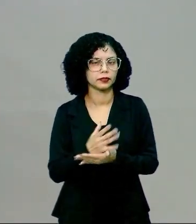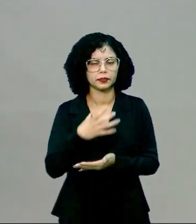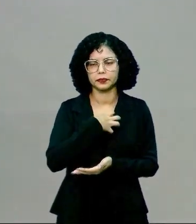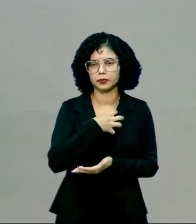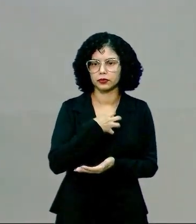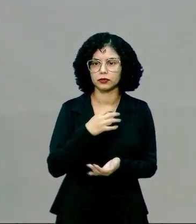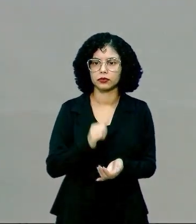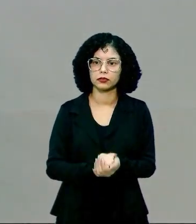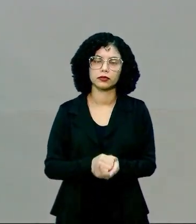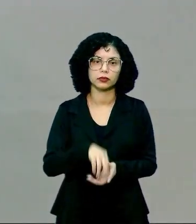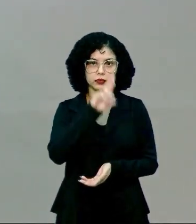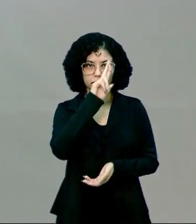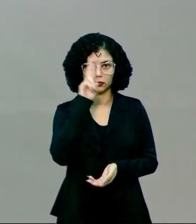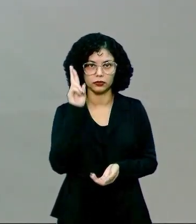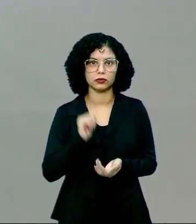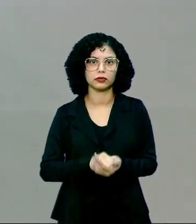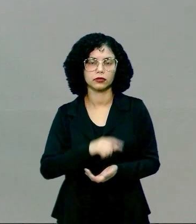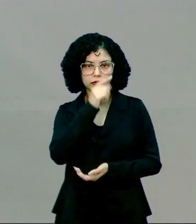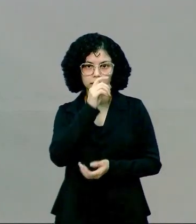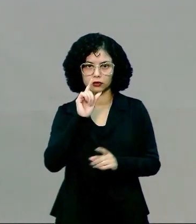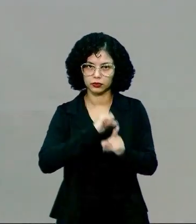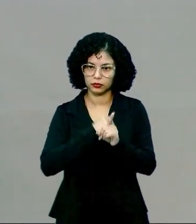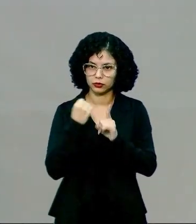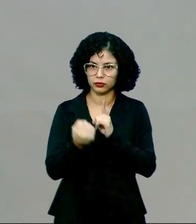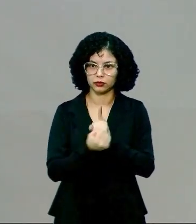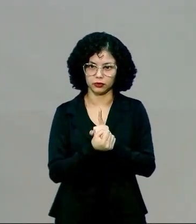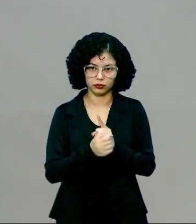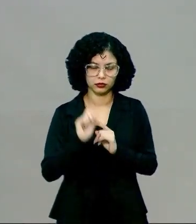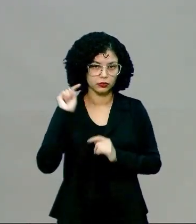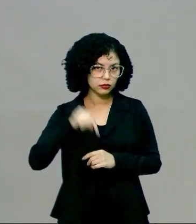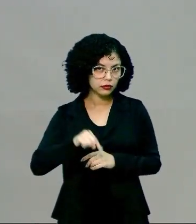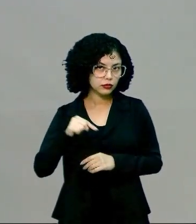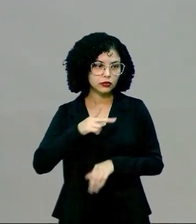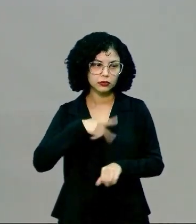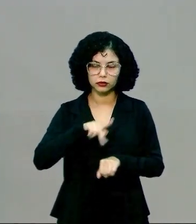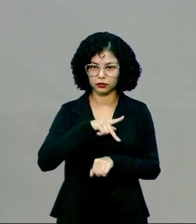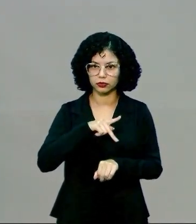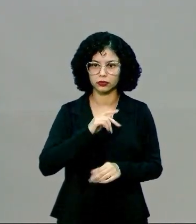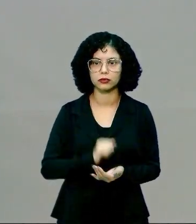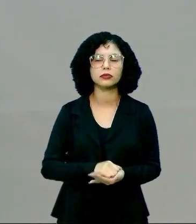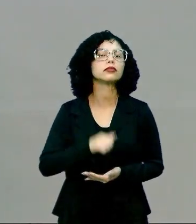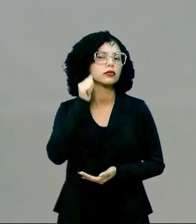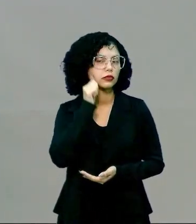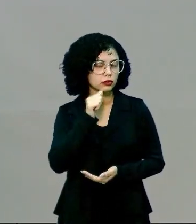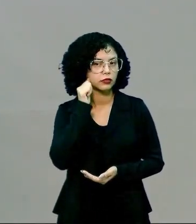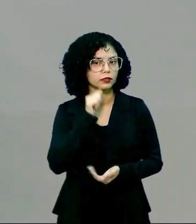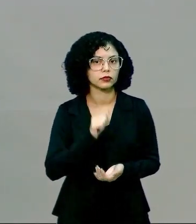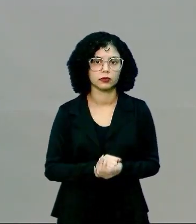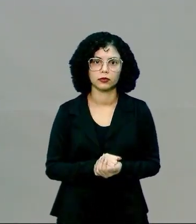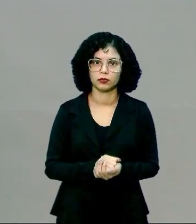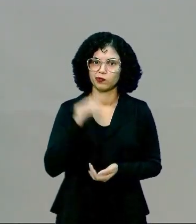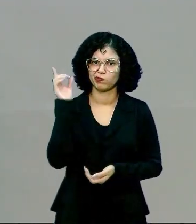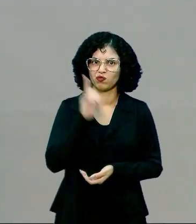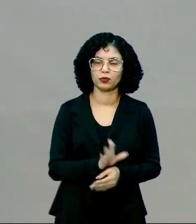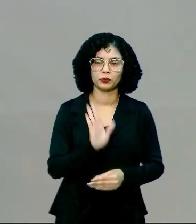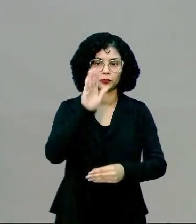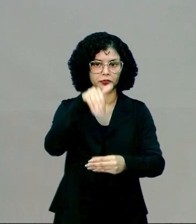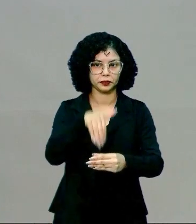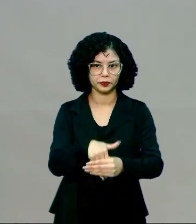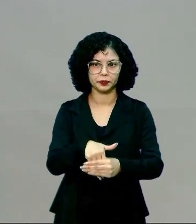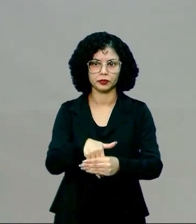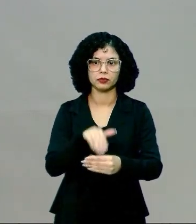momento da história da nossa sociedade, principalmente aqui no nosso país, em que a mulher nem direito ao voto